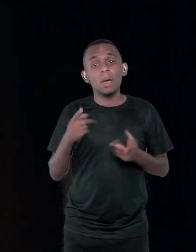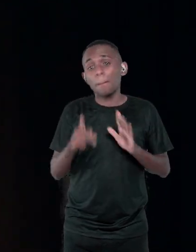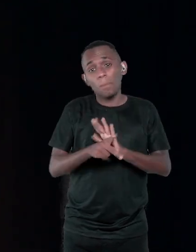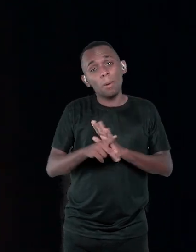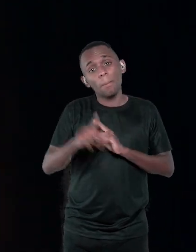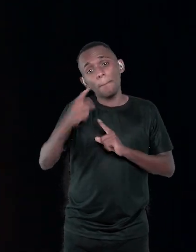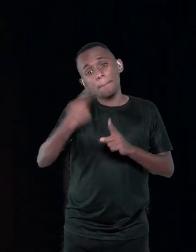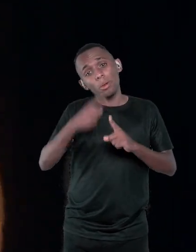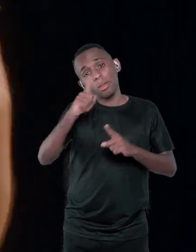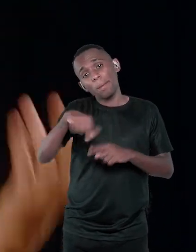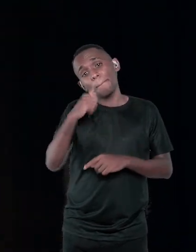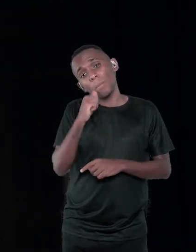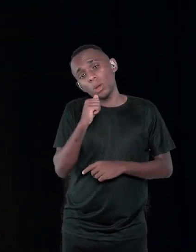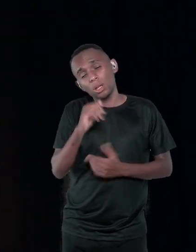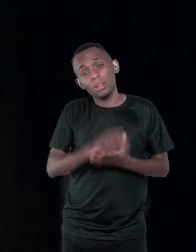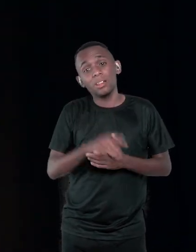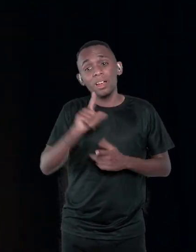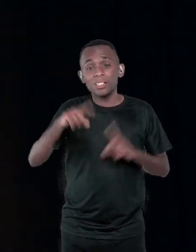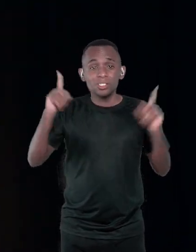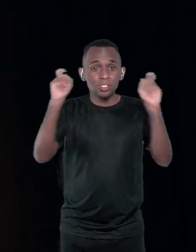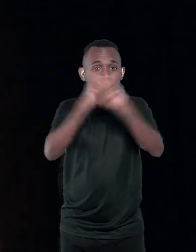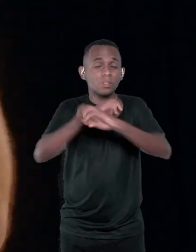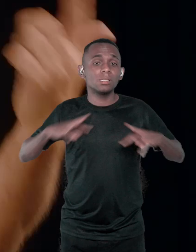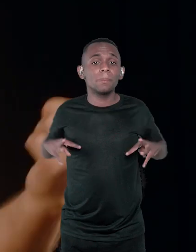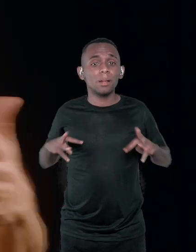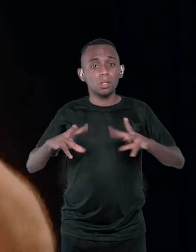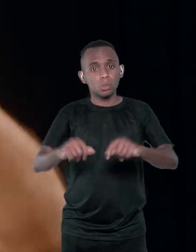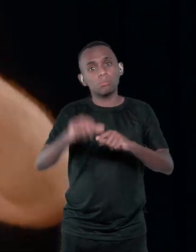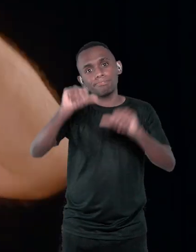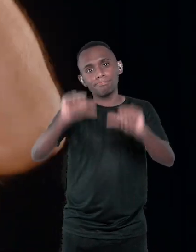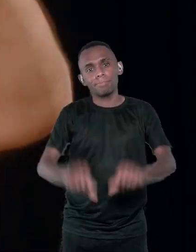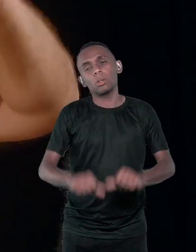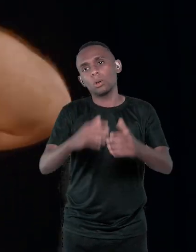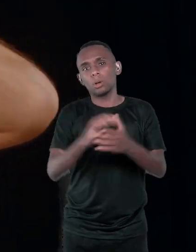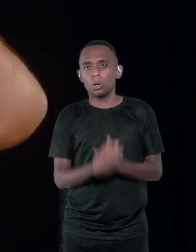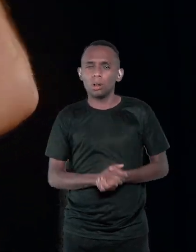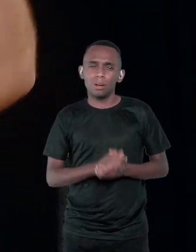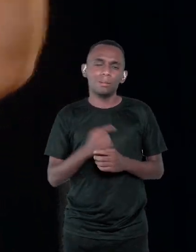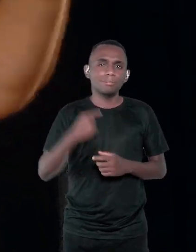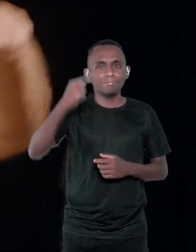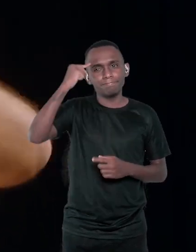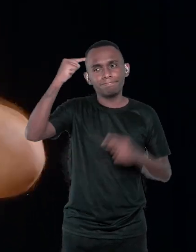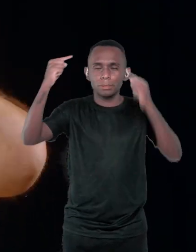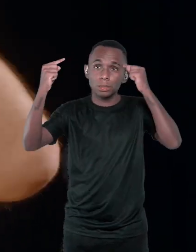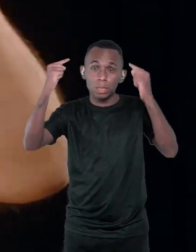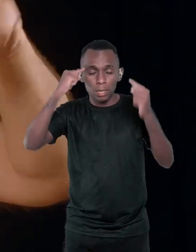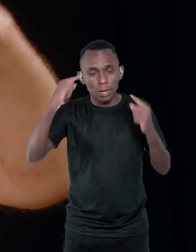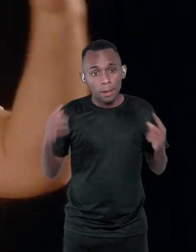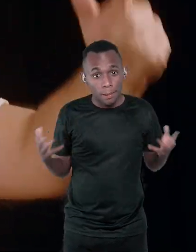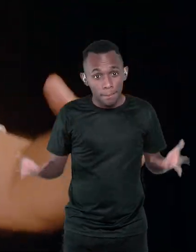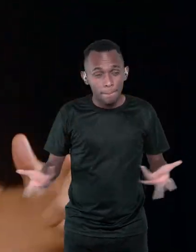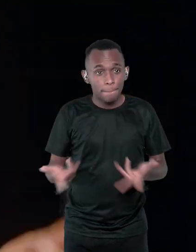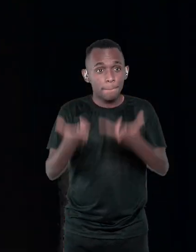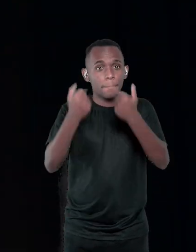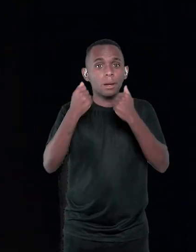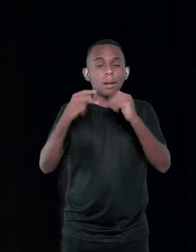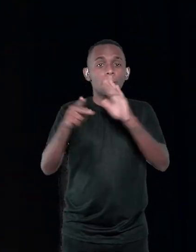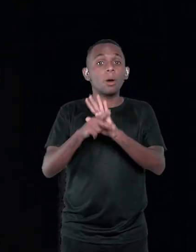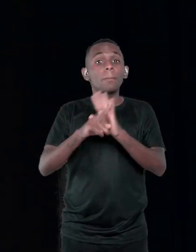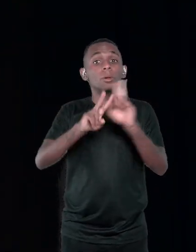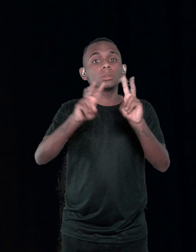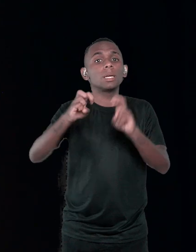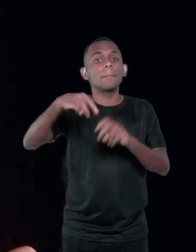mulher. E é difícil para todo mundo. E pior, aí ela entra num trem de pensamento maravilhoso, que ela vai parar em